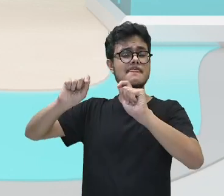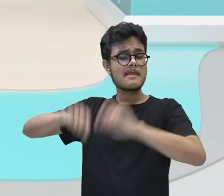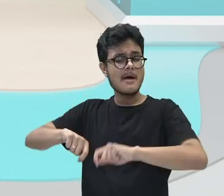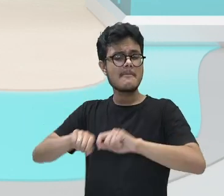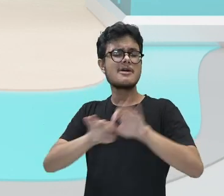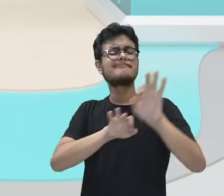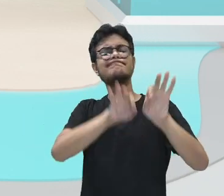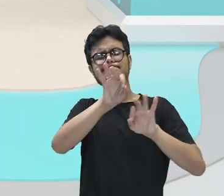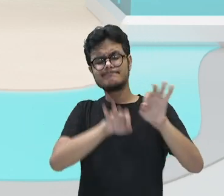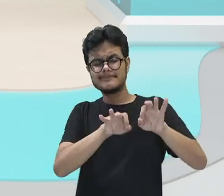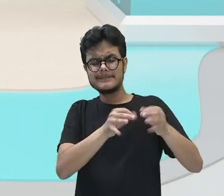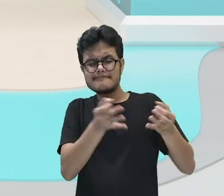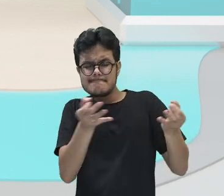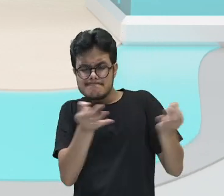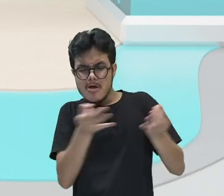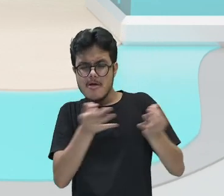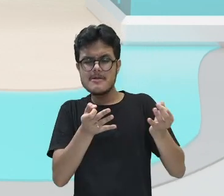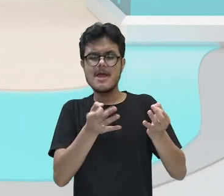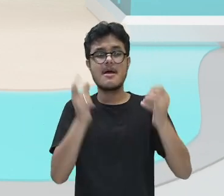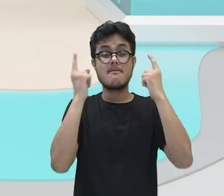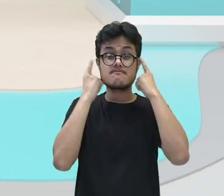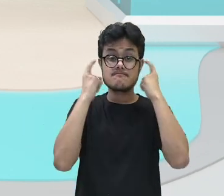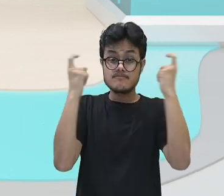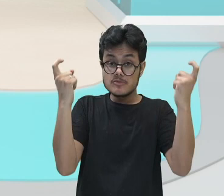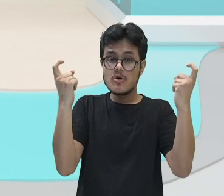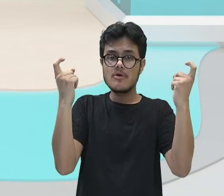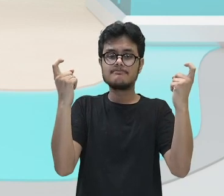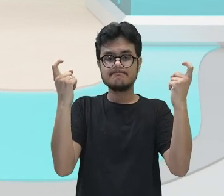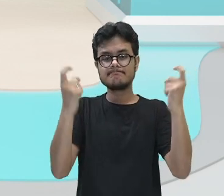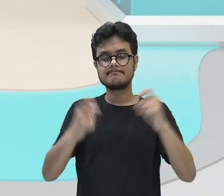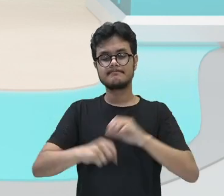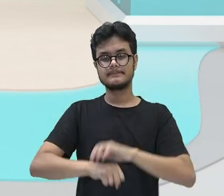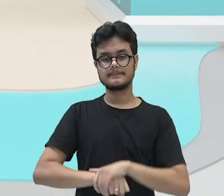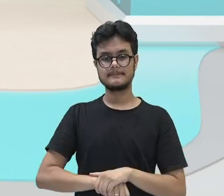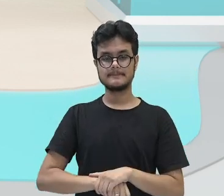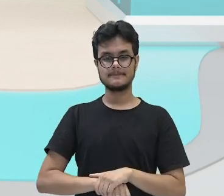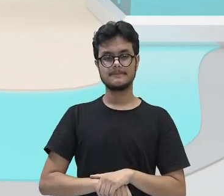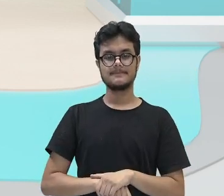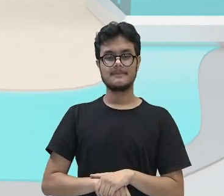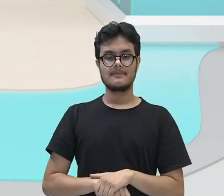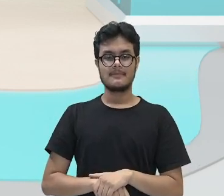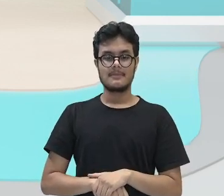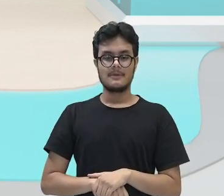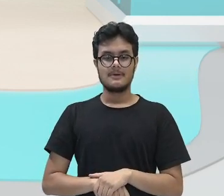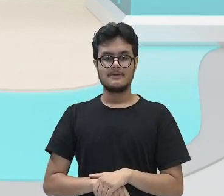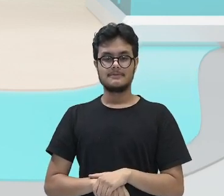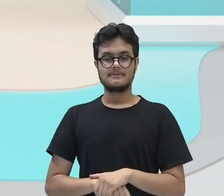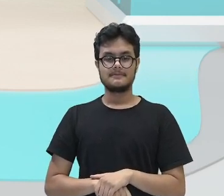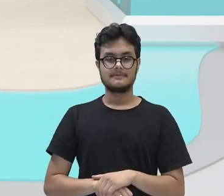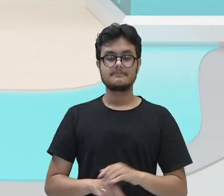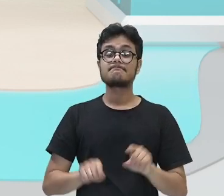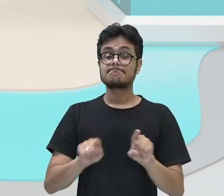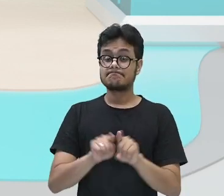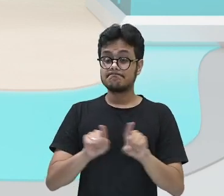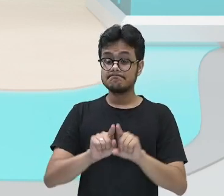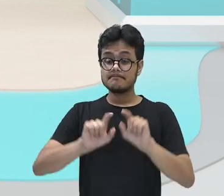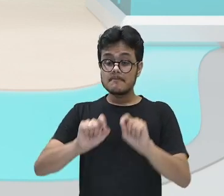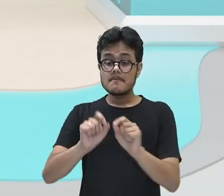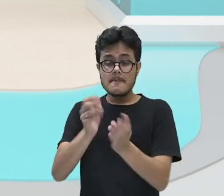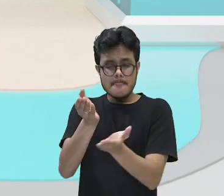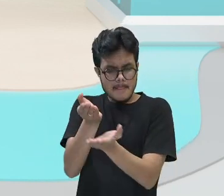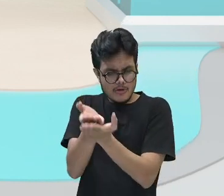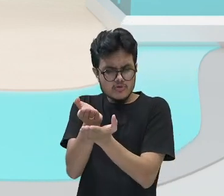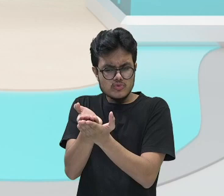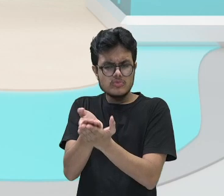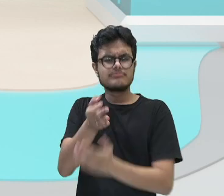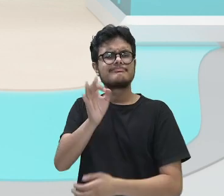Então, o luthier ele tem essa habilidade de fazer esses instrumentos e, ao mesmo tempo, fazer os concertos e a afinação desses